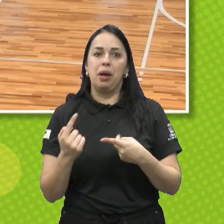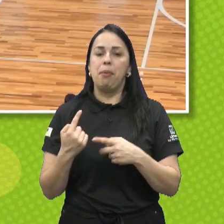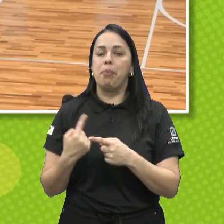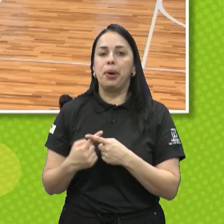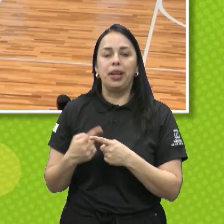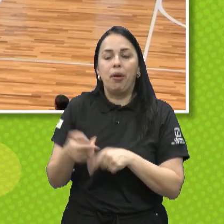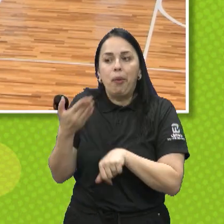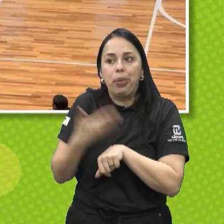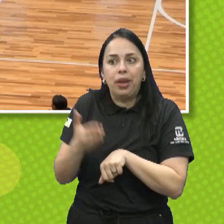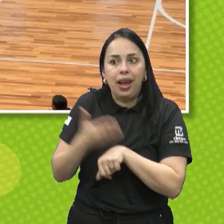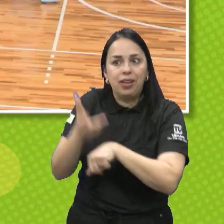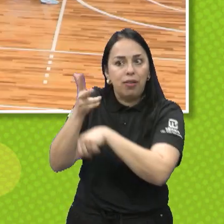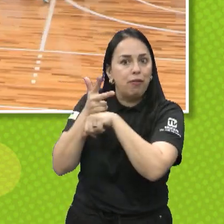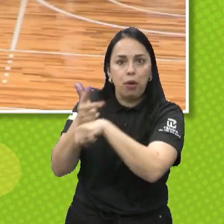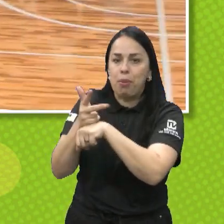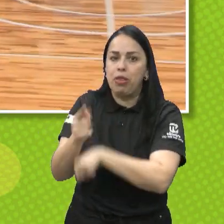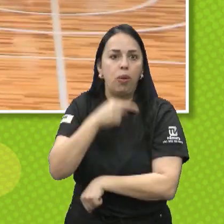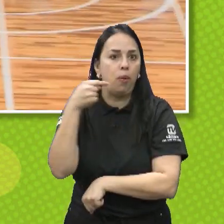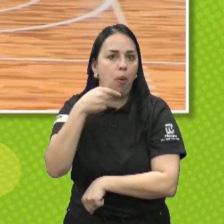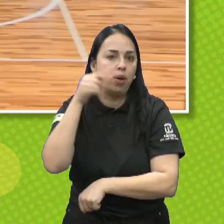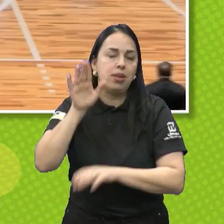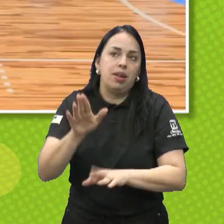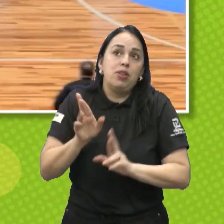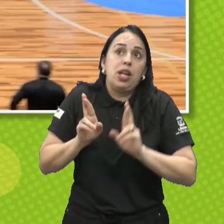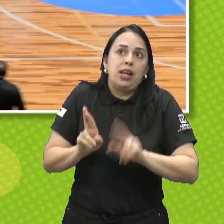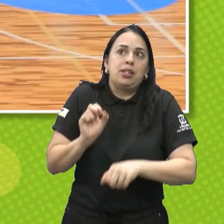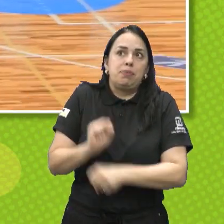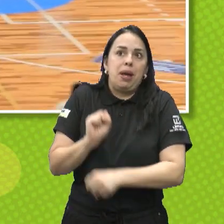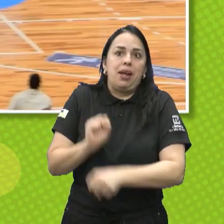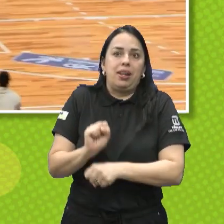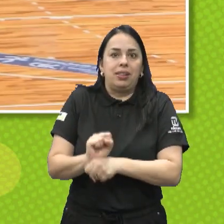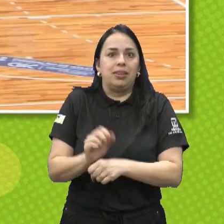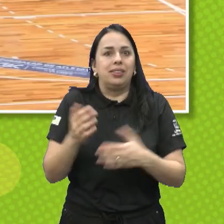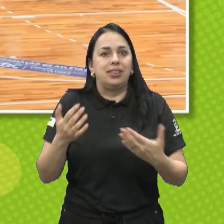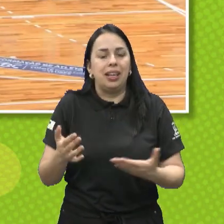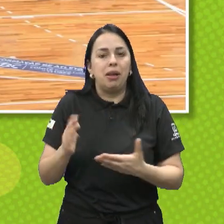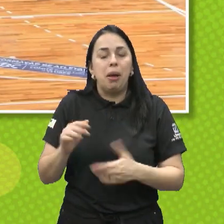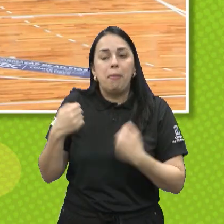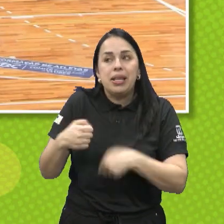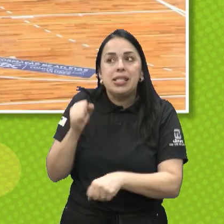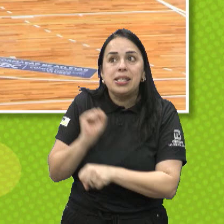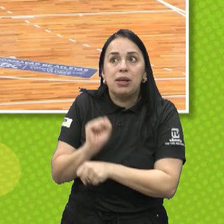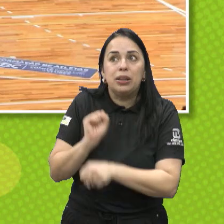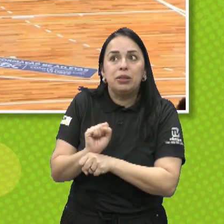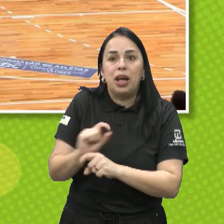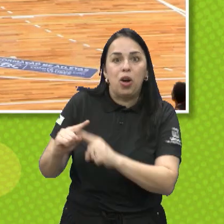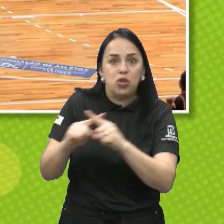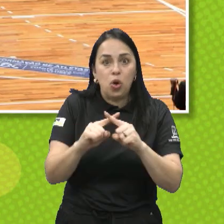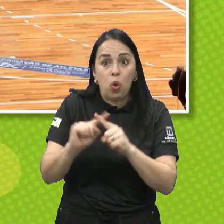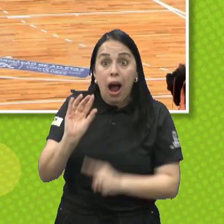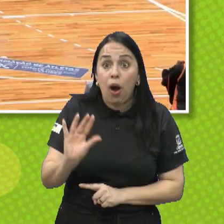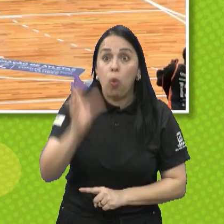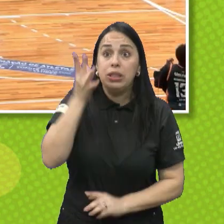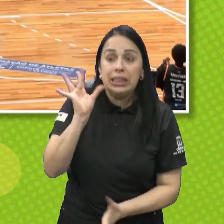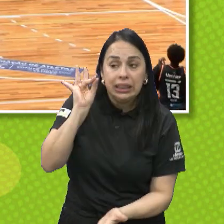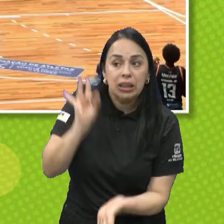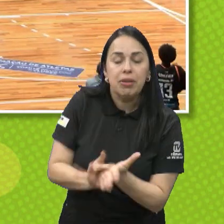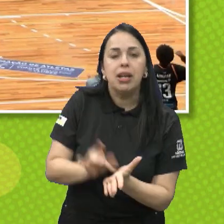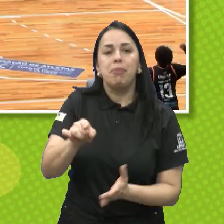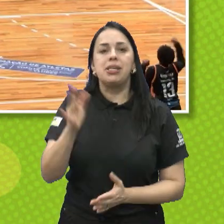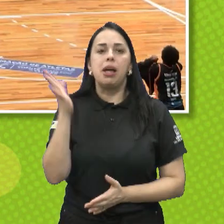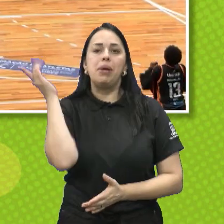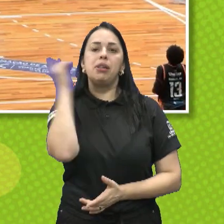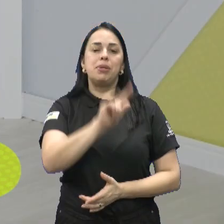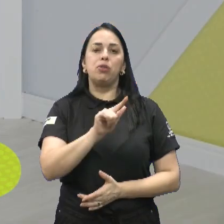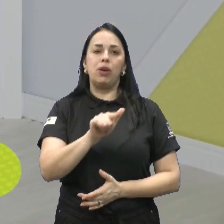treino nessa semana, então a gente vai ter que esperar realmente o jogo acontecer para poder a gente saber como que as meninas vão entrar em